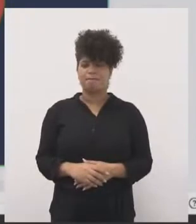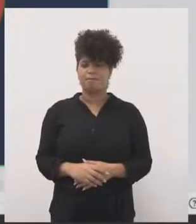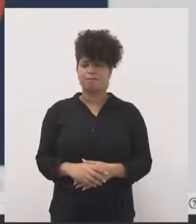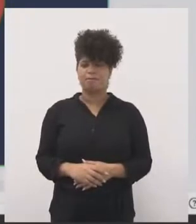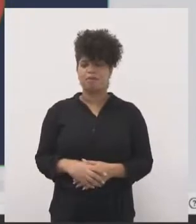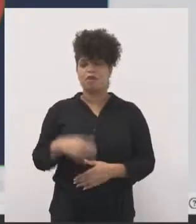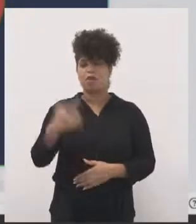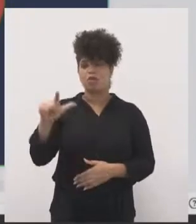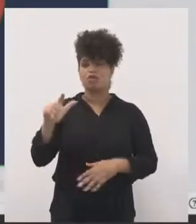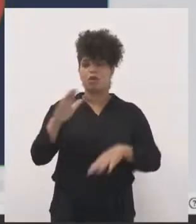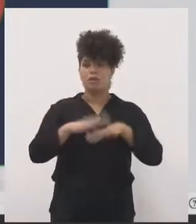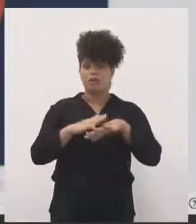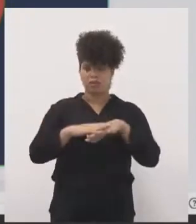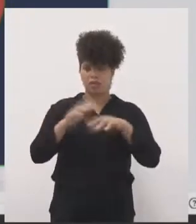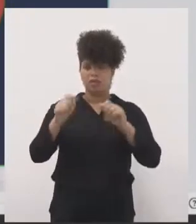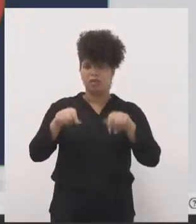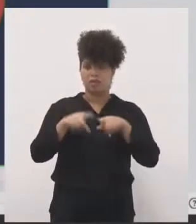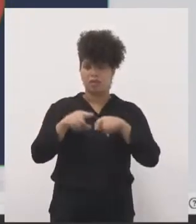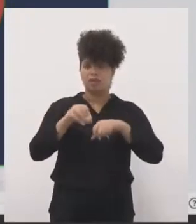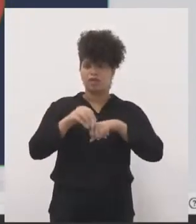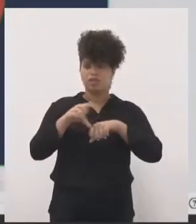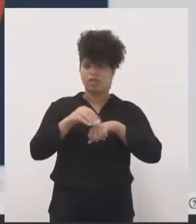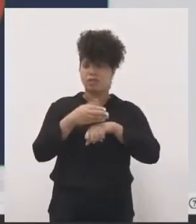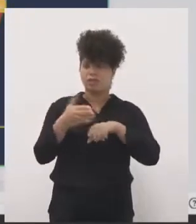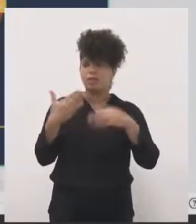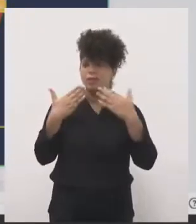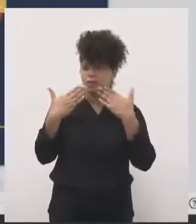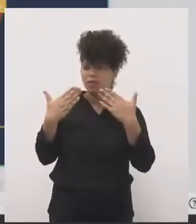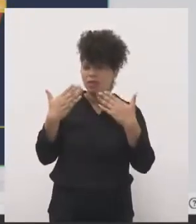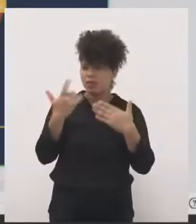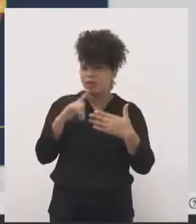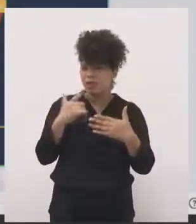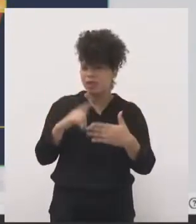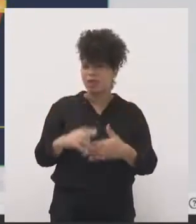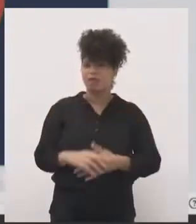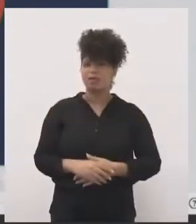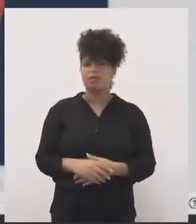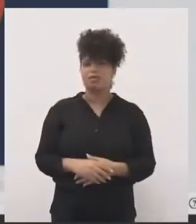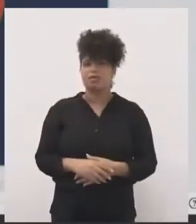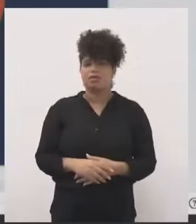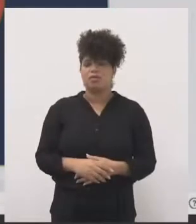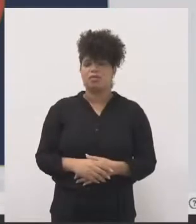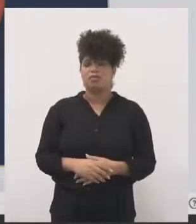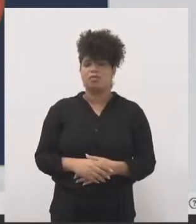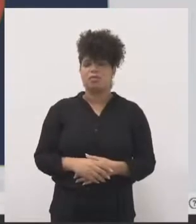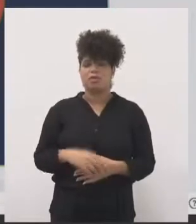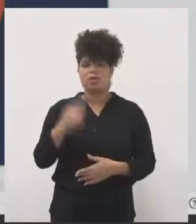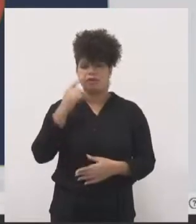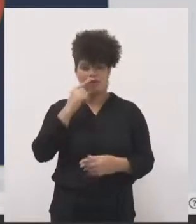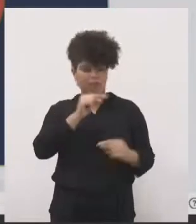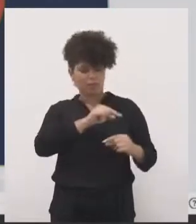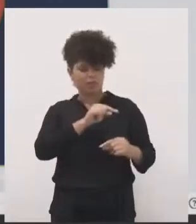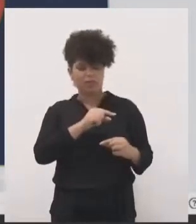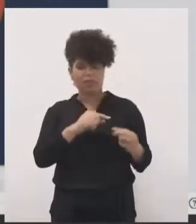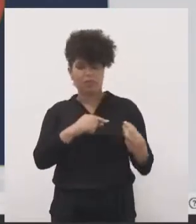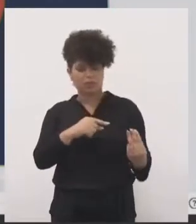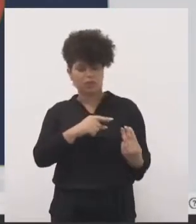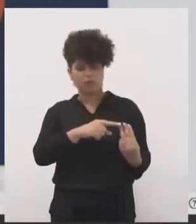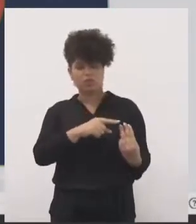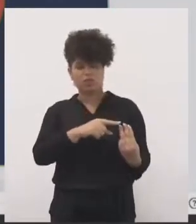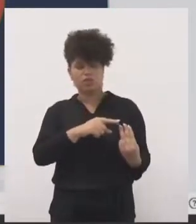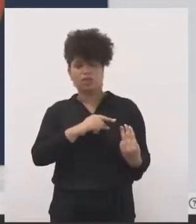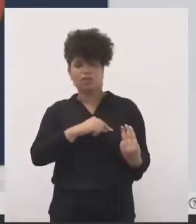Outro recurso que eu queria comentar com vocês é aqui no mais, no menu de mais, aqui tem muita